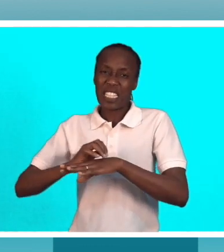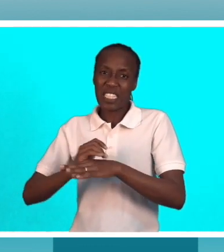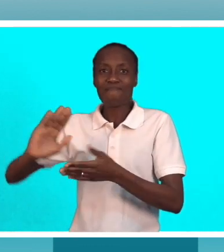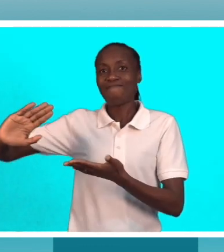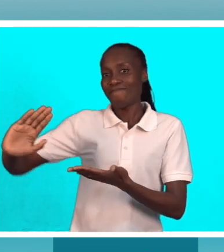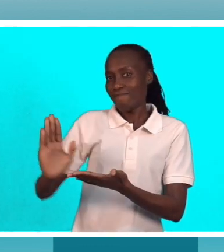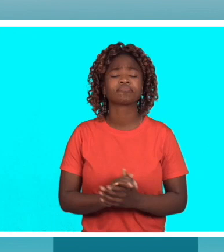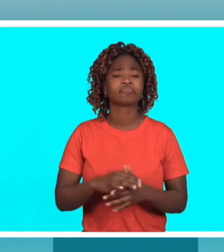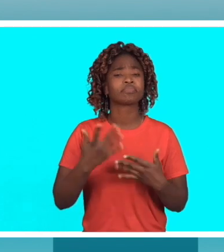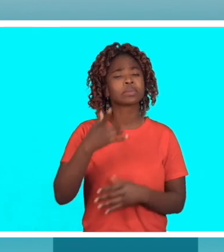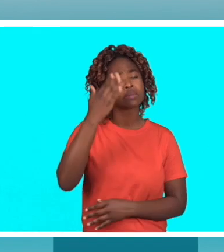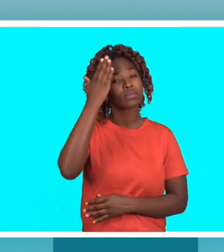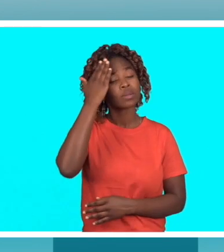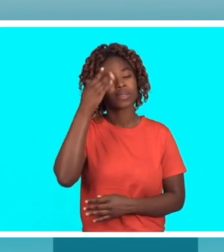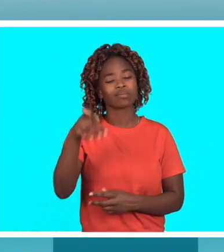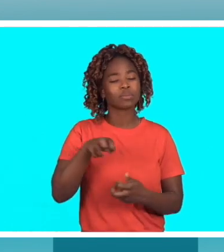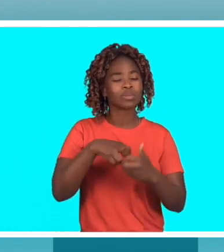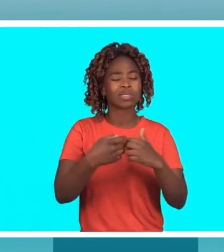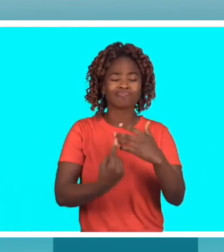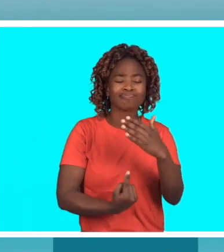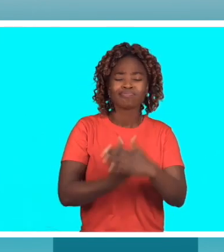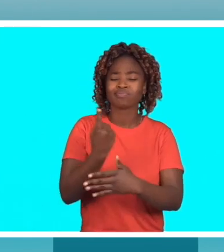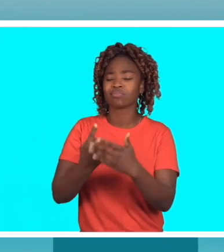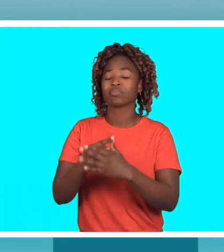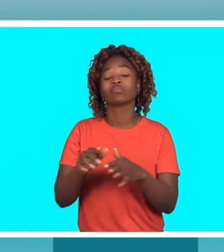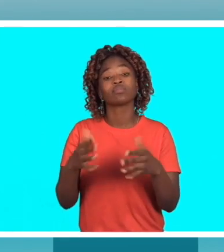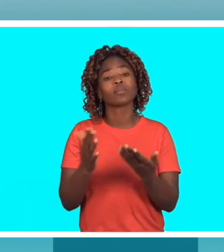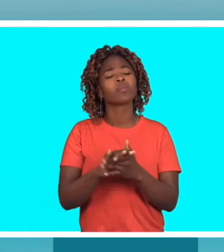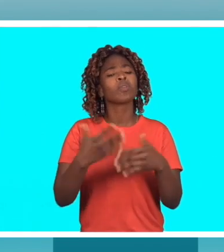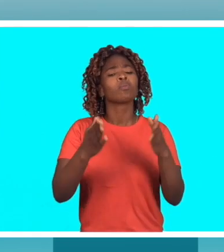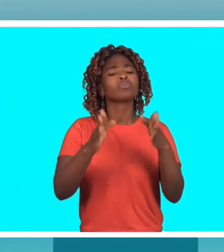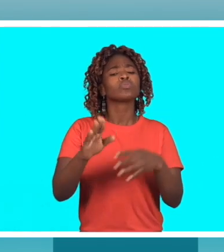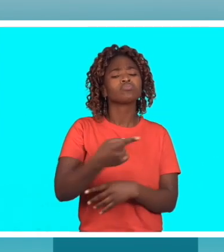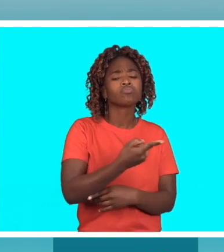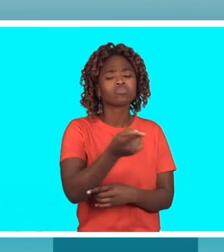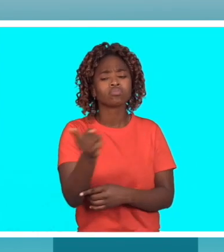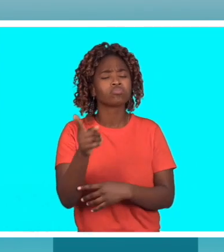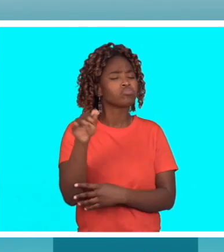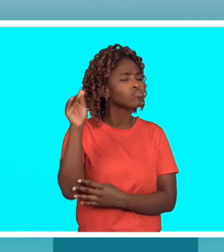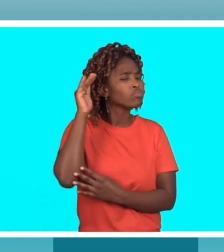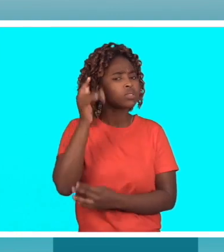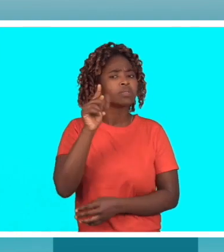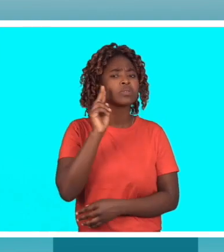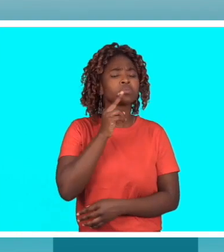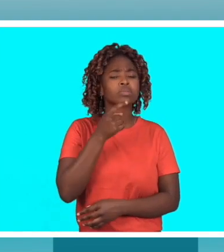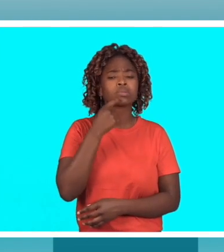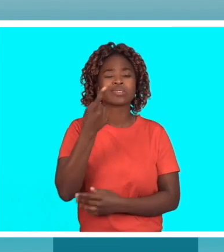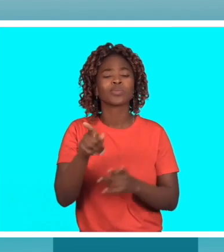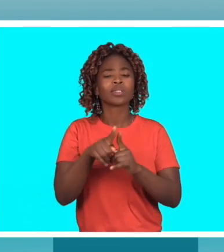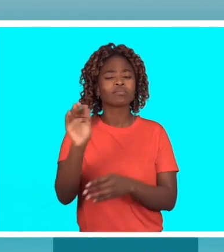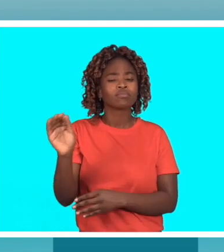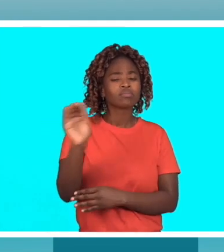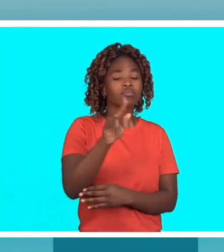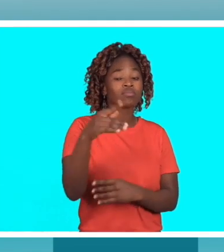para a gente consumir. Mesmo cientes dos transtornos que esta prática pode causar, os munícipes ouvidos pela TV Surdo,